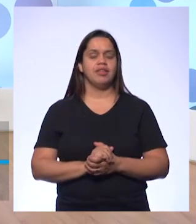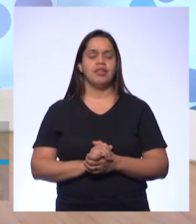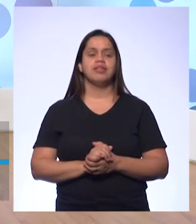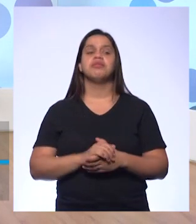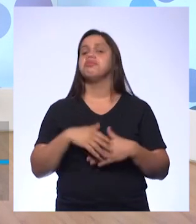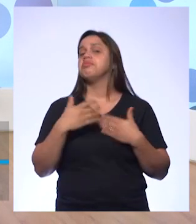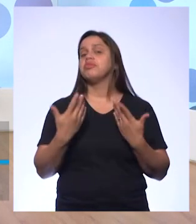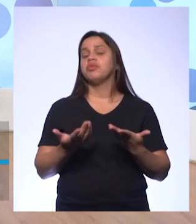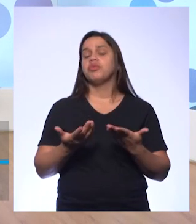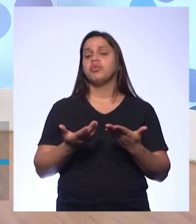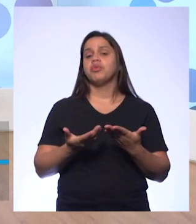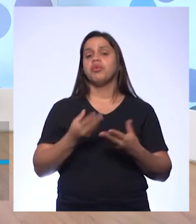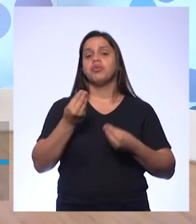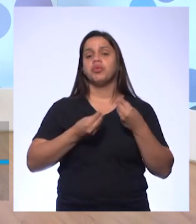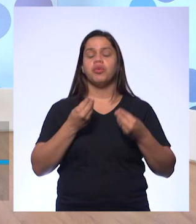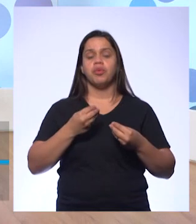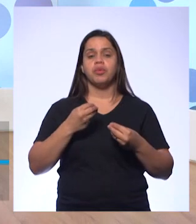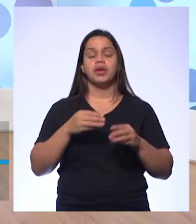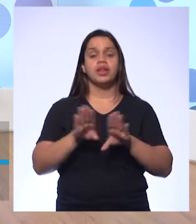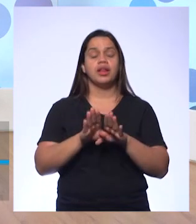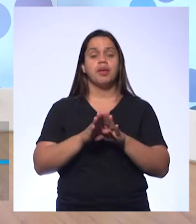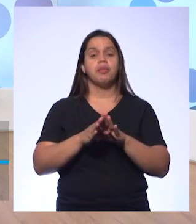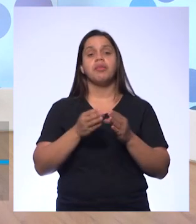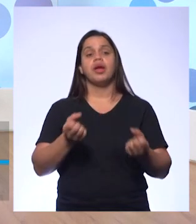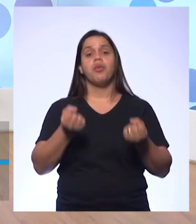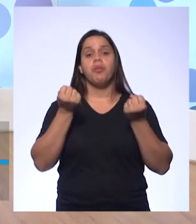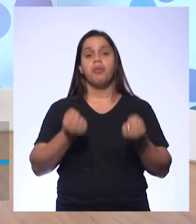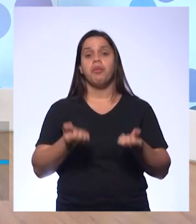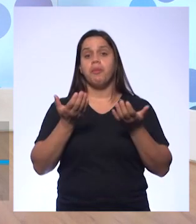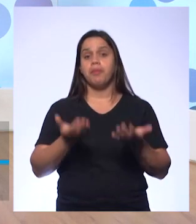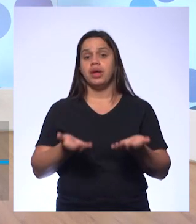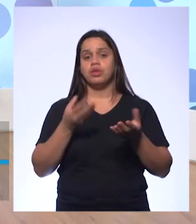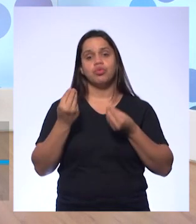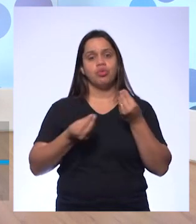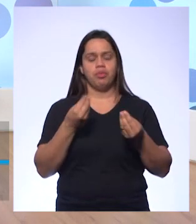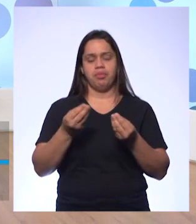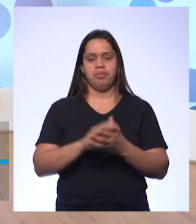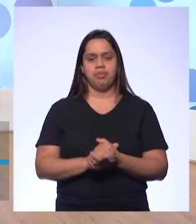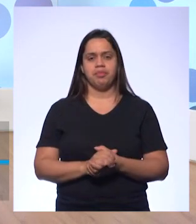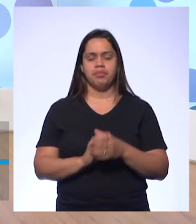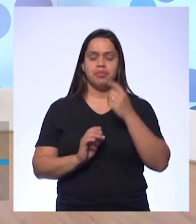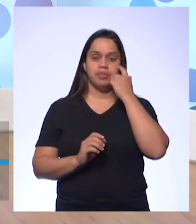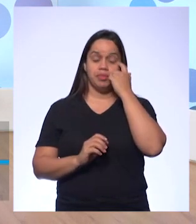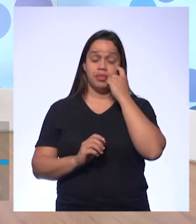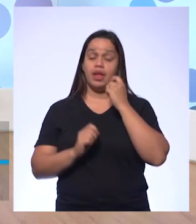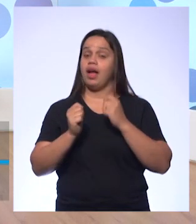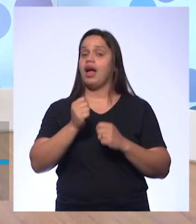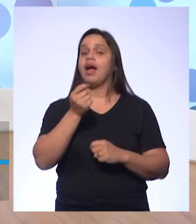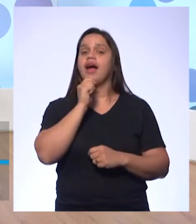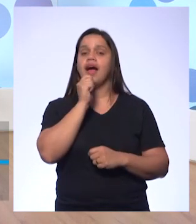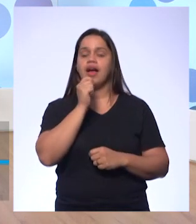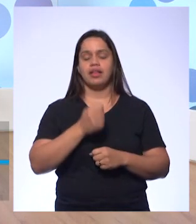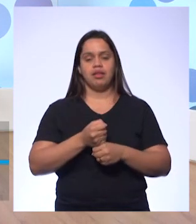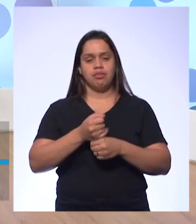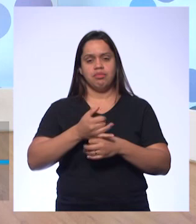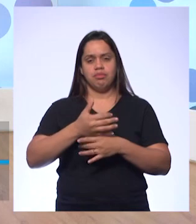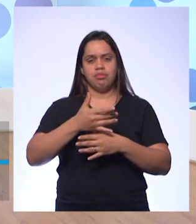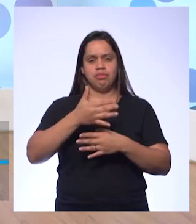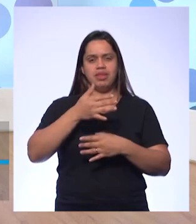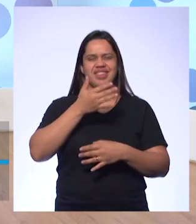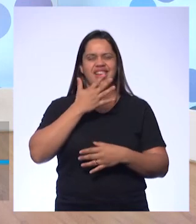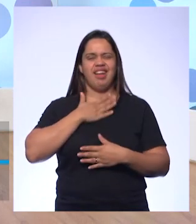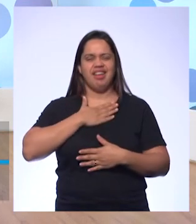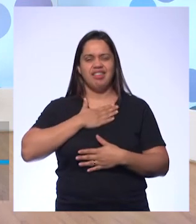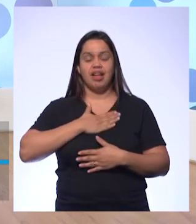da tartaruga e o peso dela? Tô Muita gente está no procurando nome aqui. Tá colocando, é que o chat está subindo tão devagar. Colocou